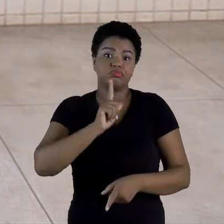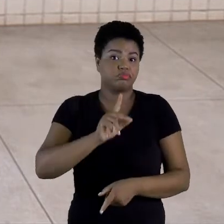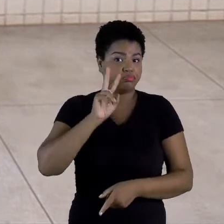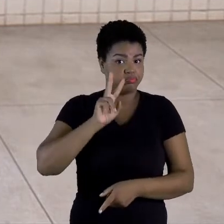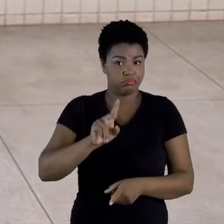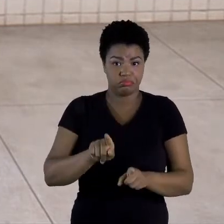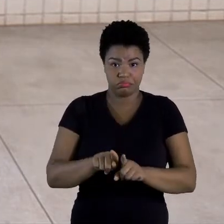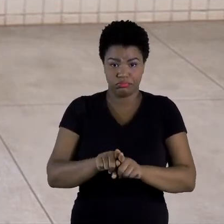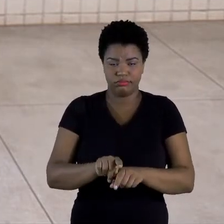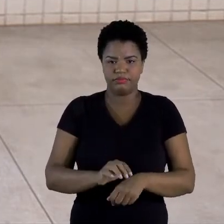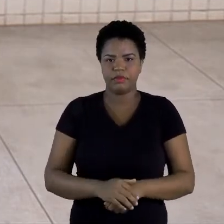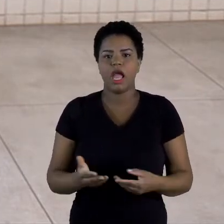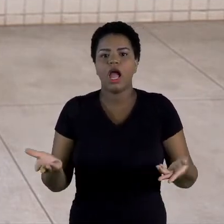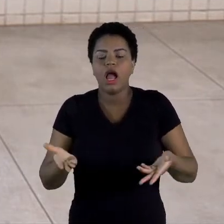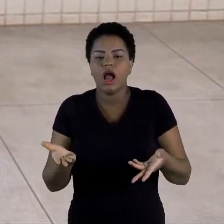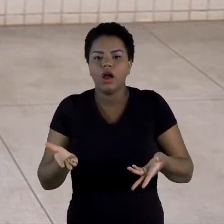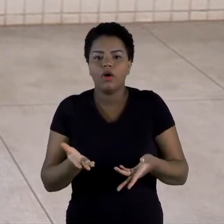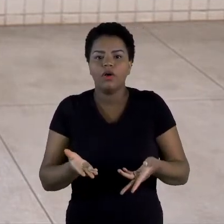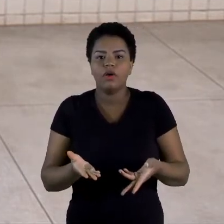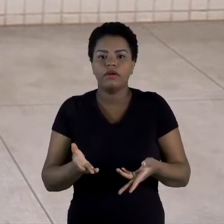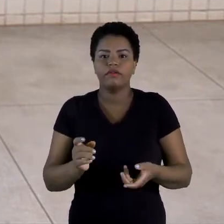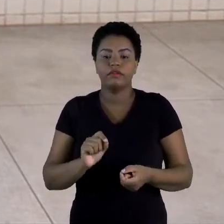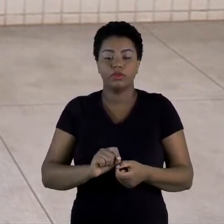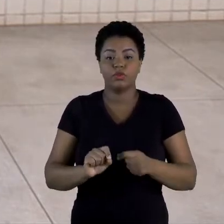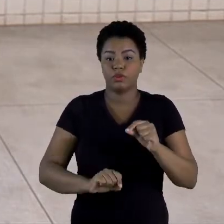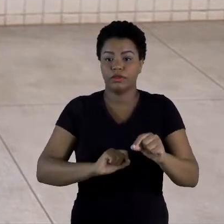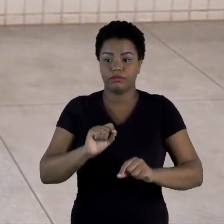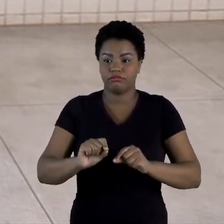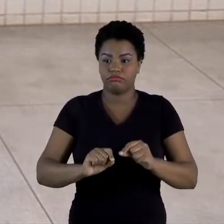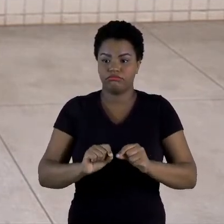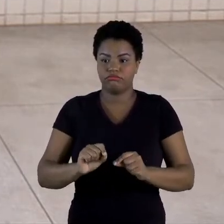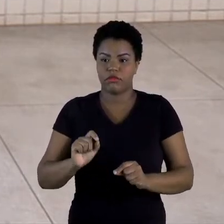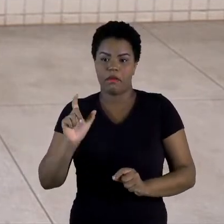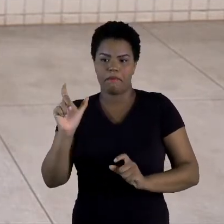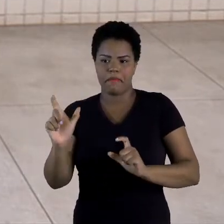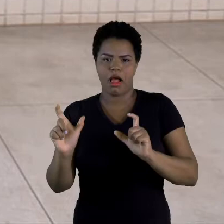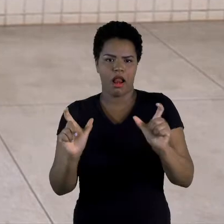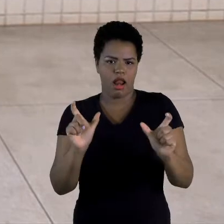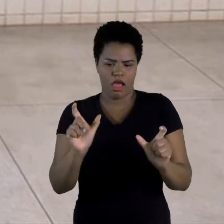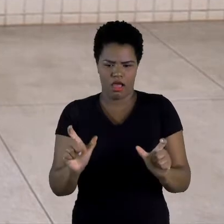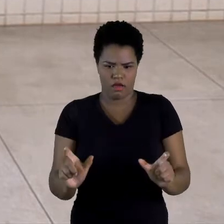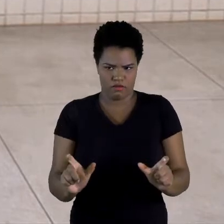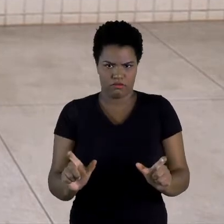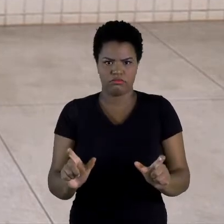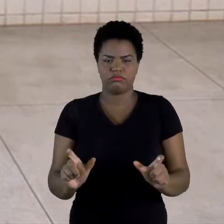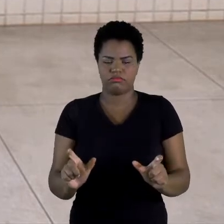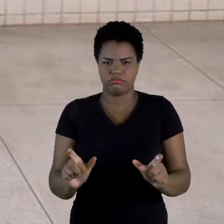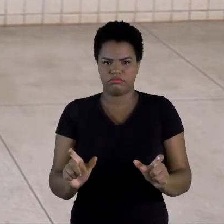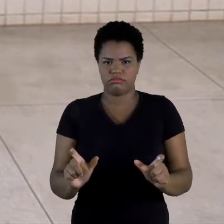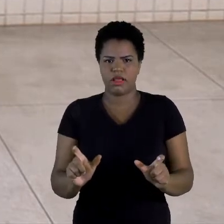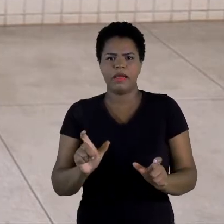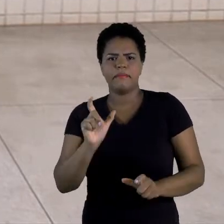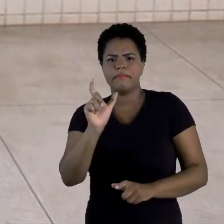agora? Nós vamos pegar algumas palavras-chave. Que é